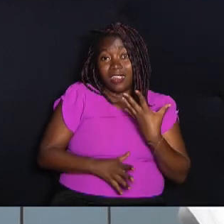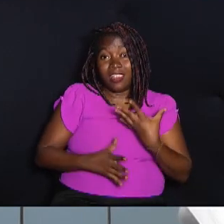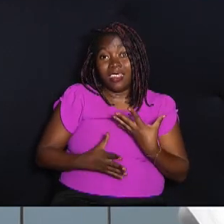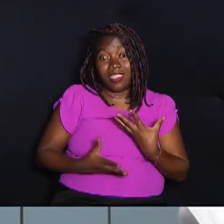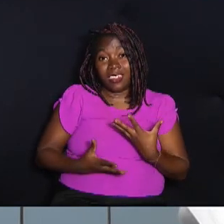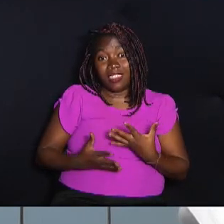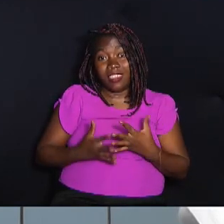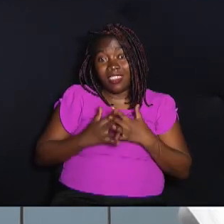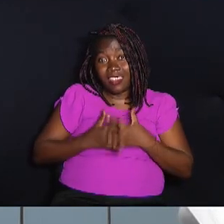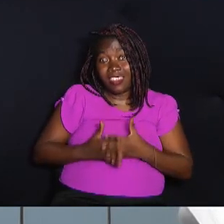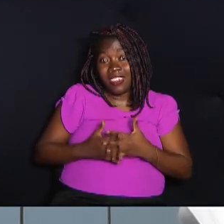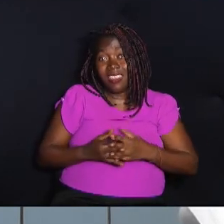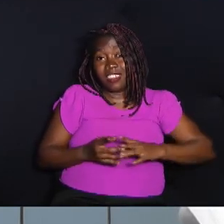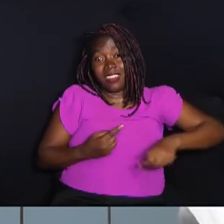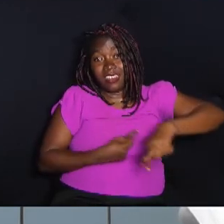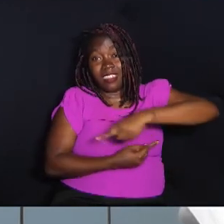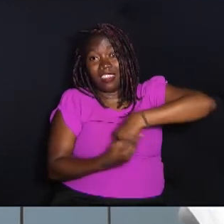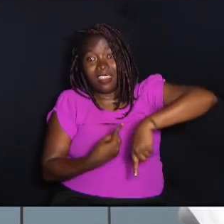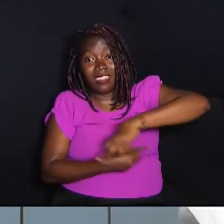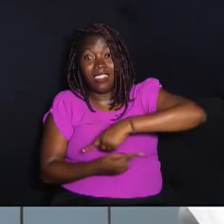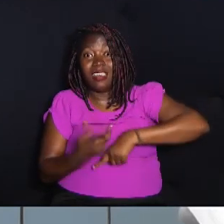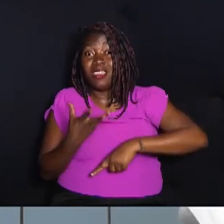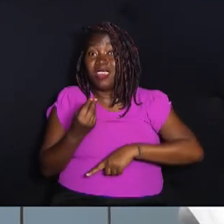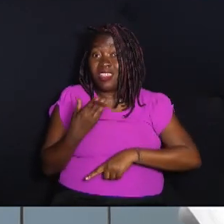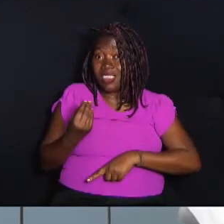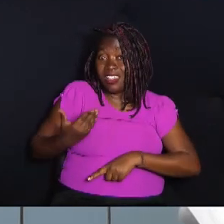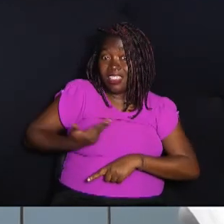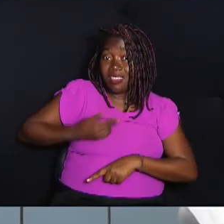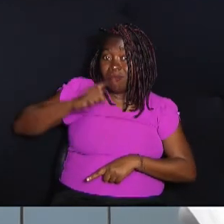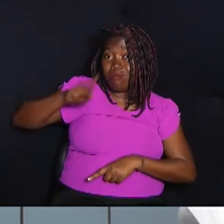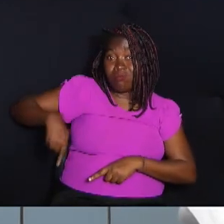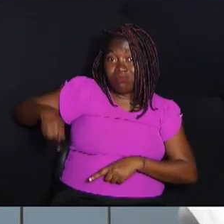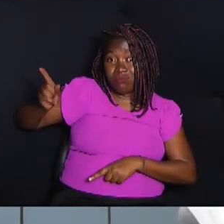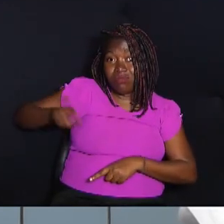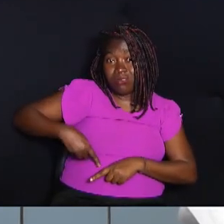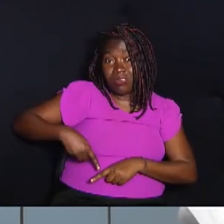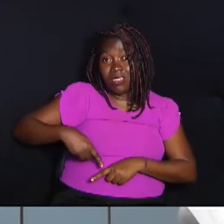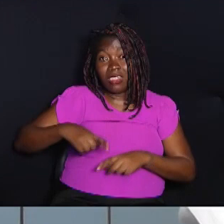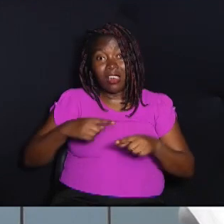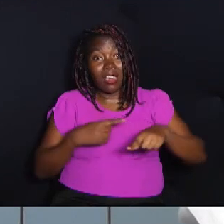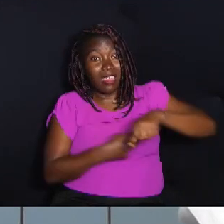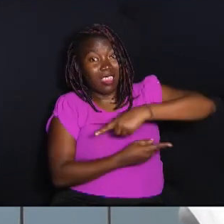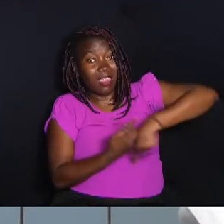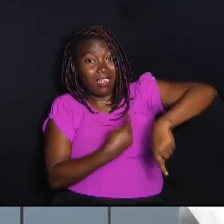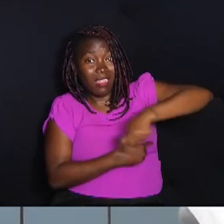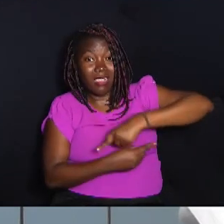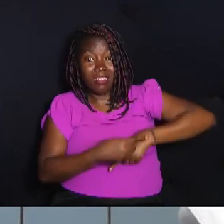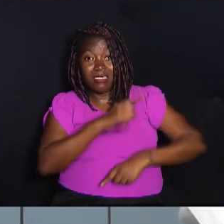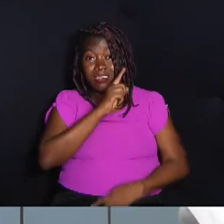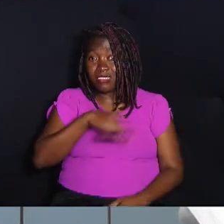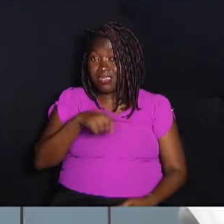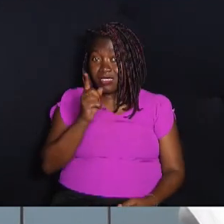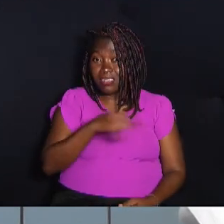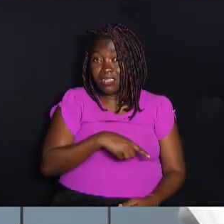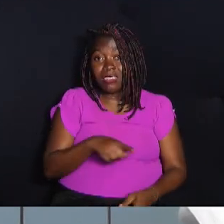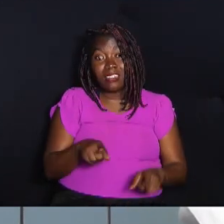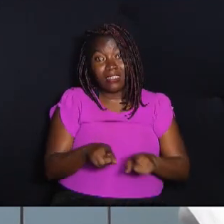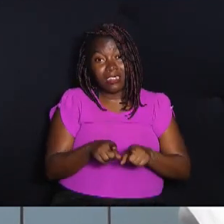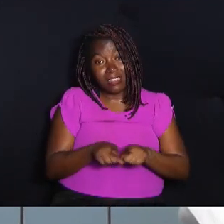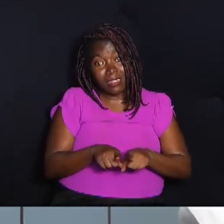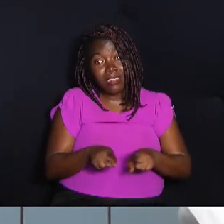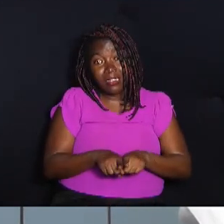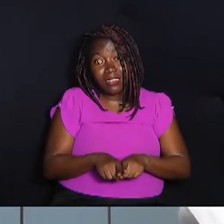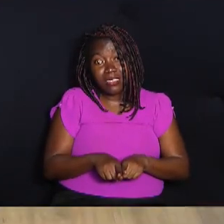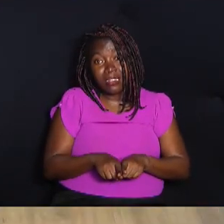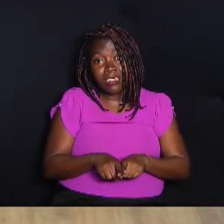na inter-relação, muitas amizades elas são destruídas, relações profissionais às vezes elas acabam também ficando comprometidas